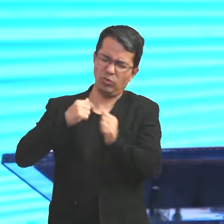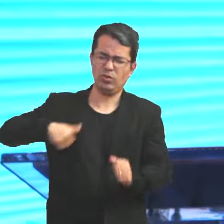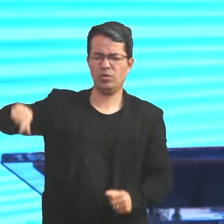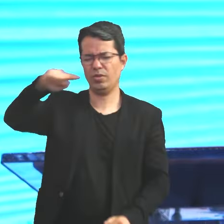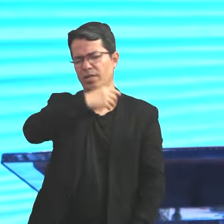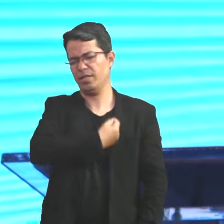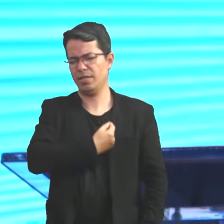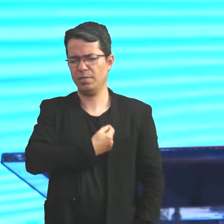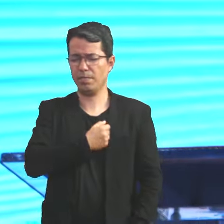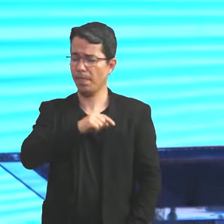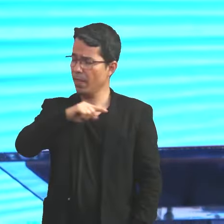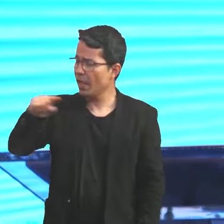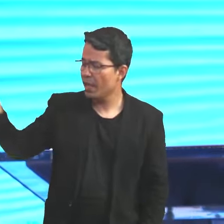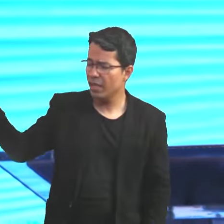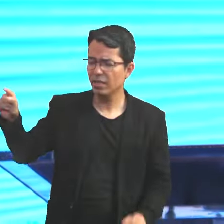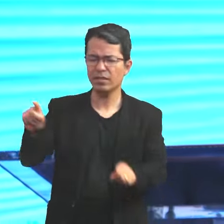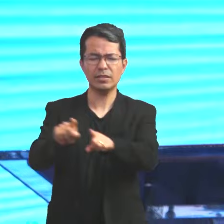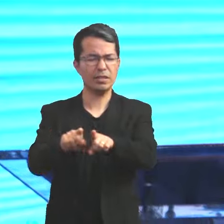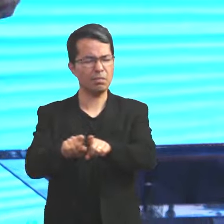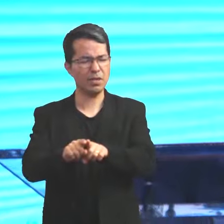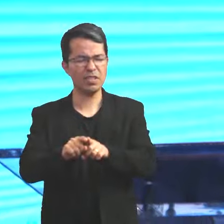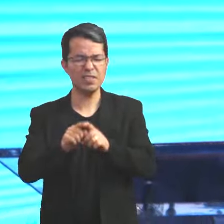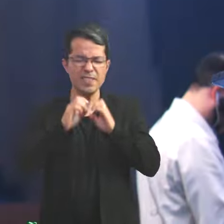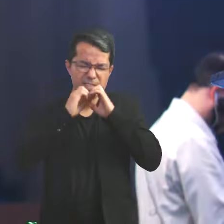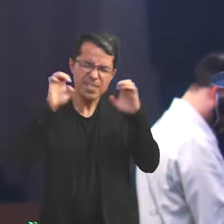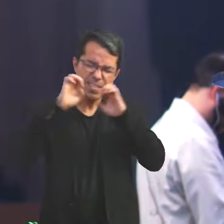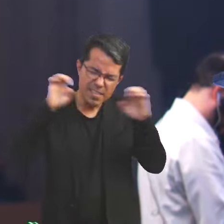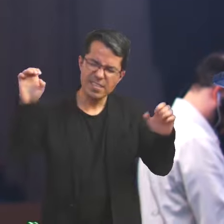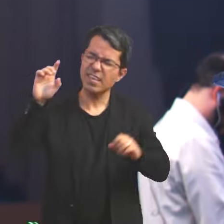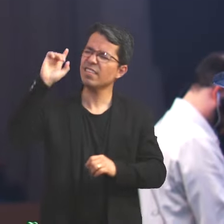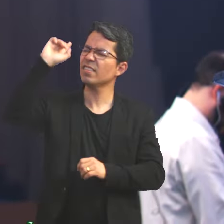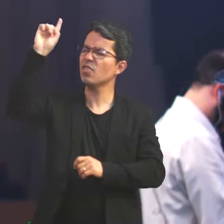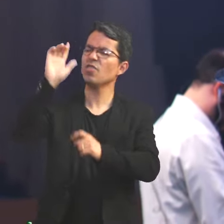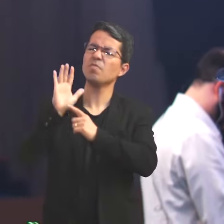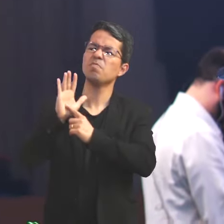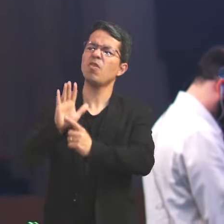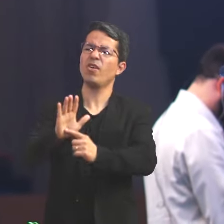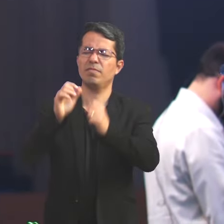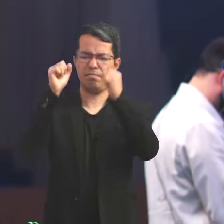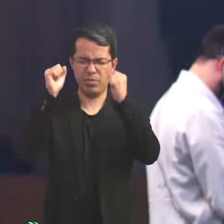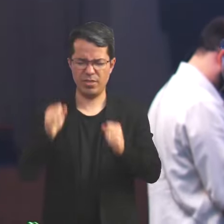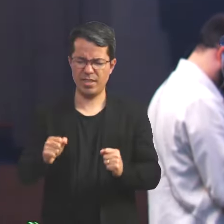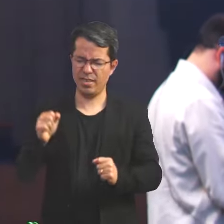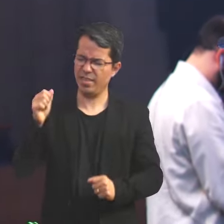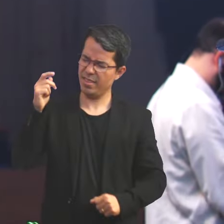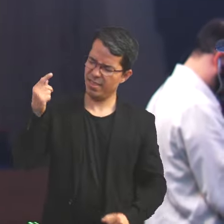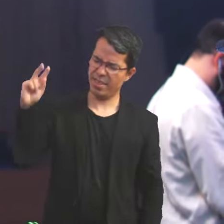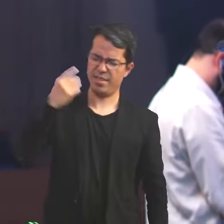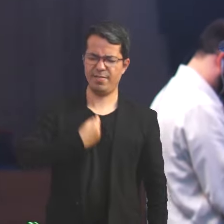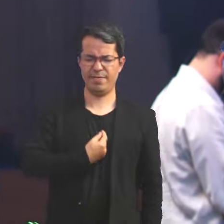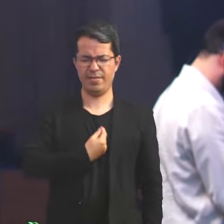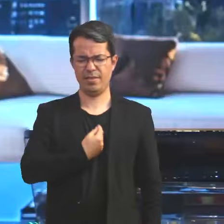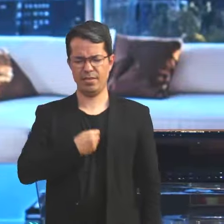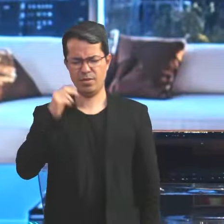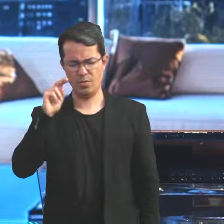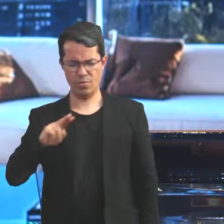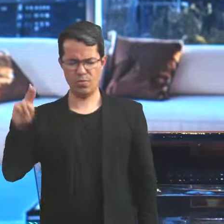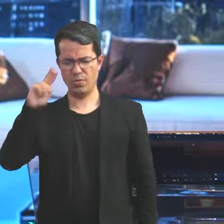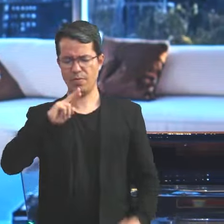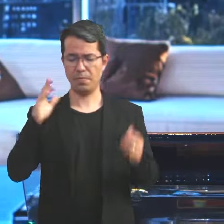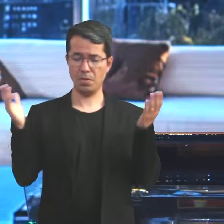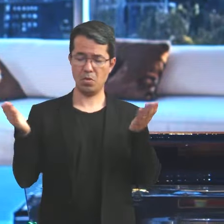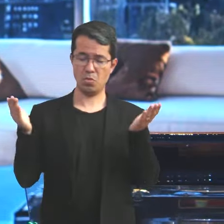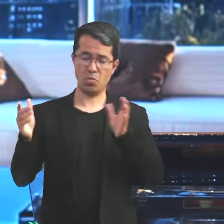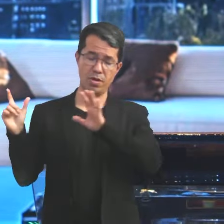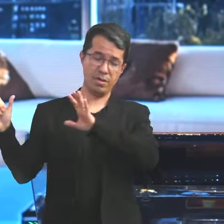intencionais que os sinais de Deus os acompanhem que nessa semana o senhor os use pro louvor